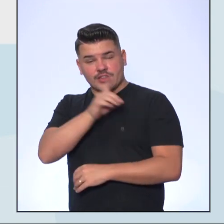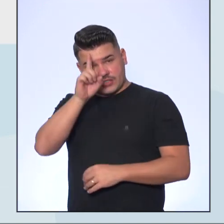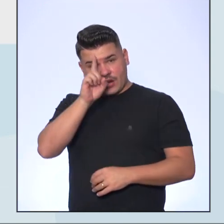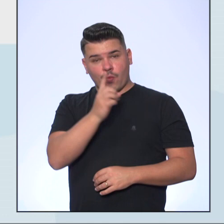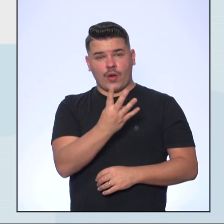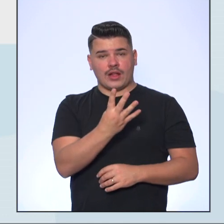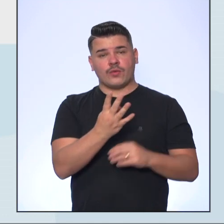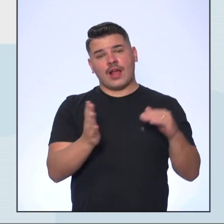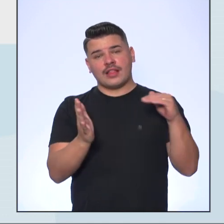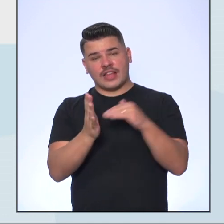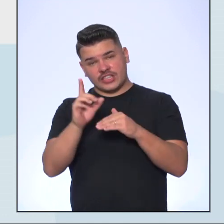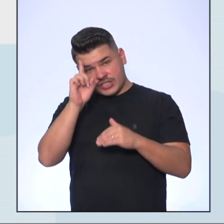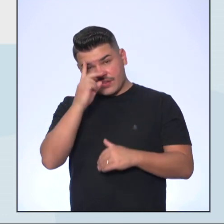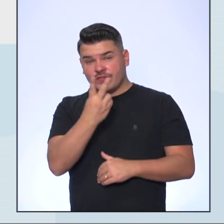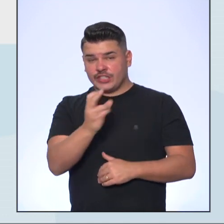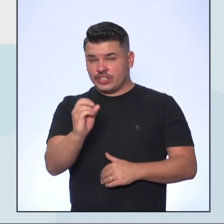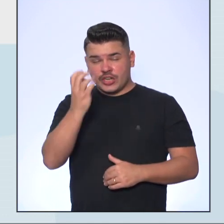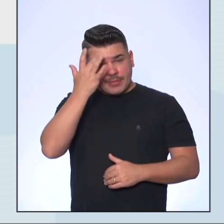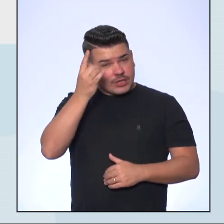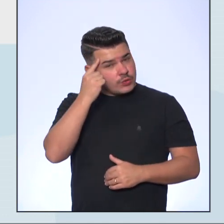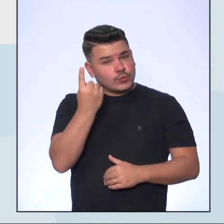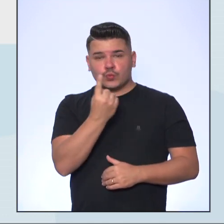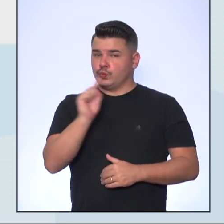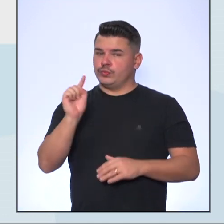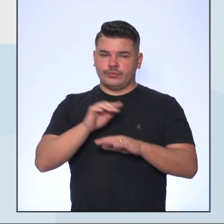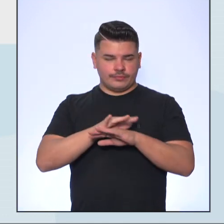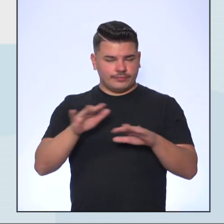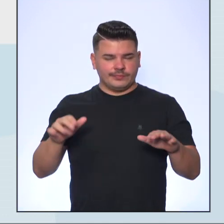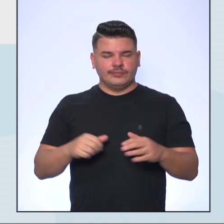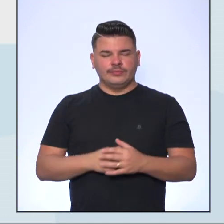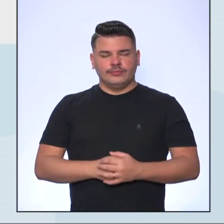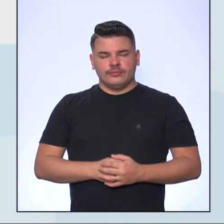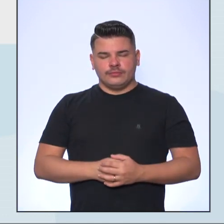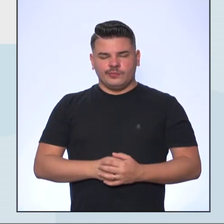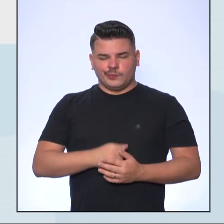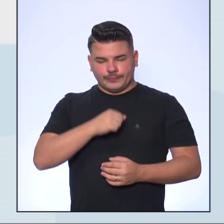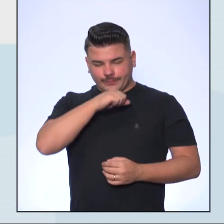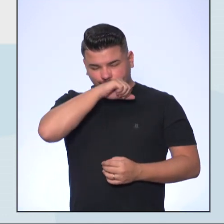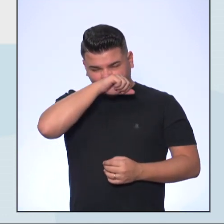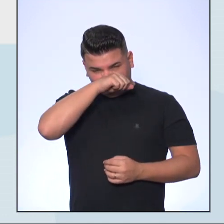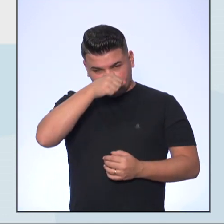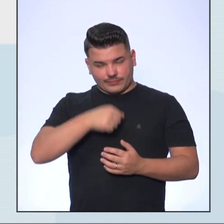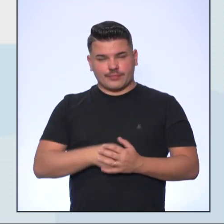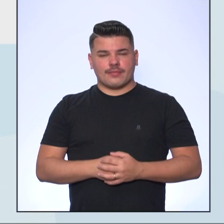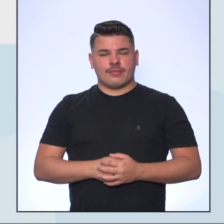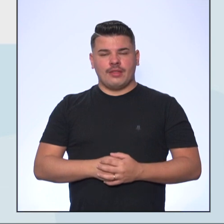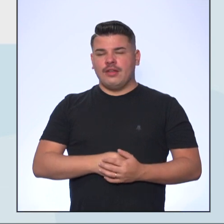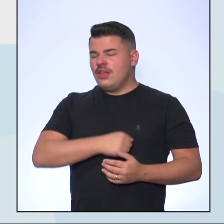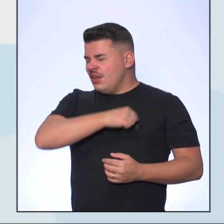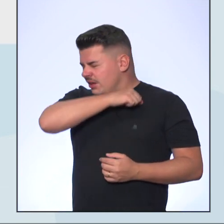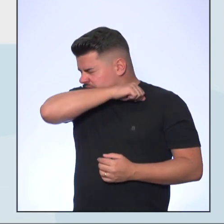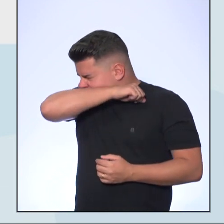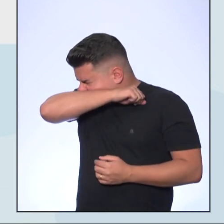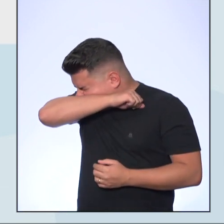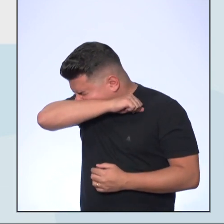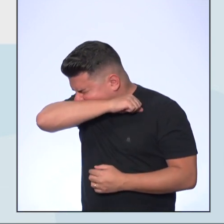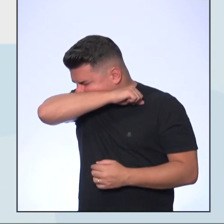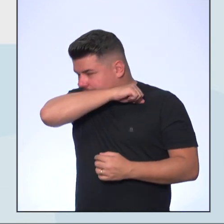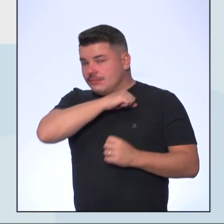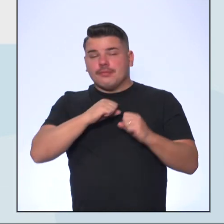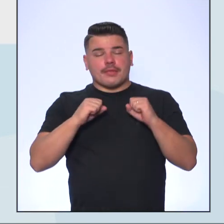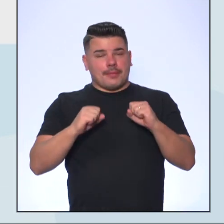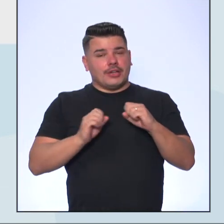dizer, já é amanhã o último dia, né? Até amanhã, né? Então, pode ser feita pelo link, pelo site da